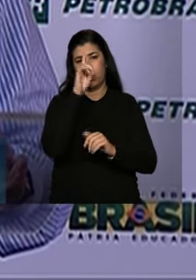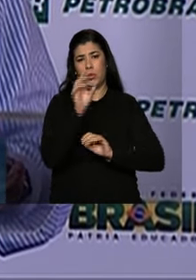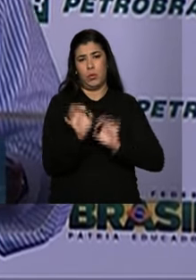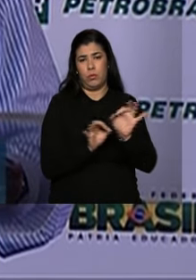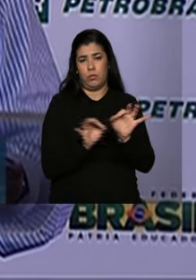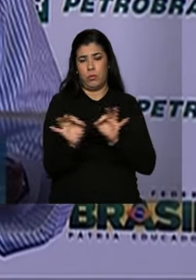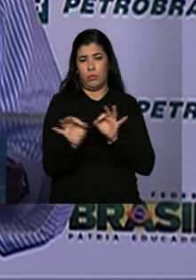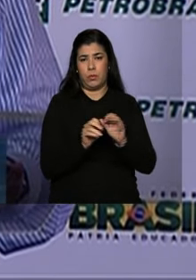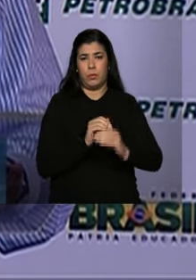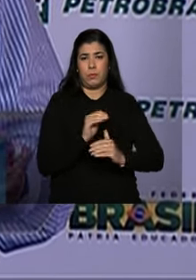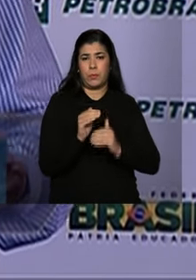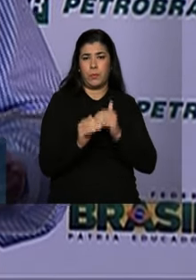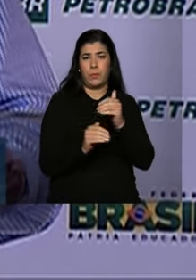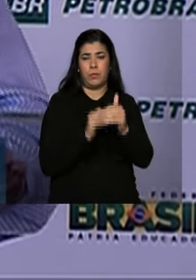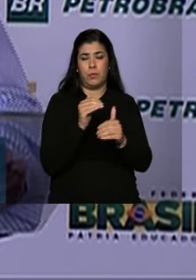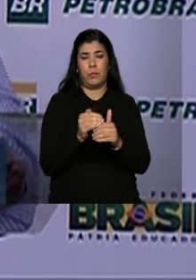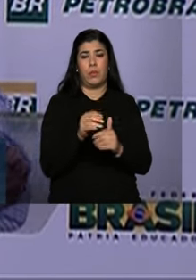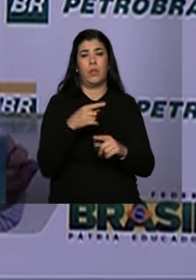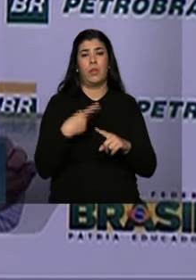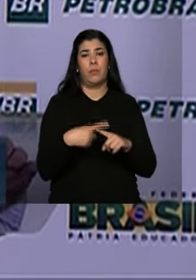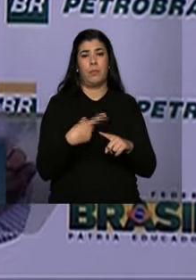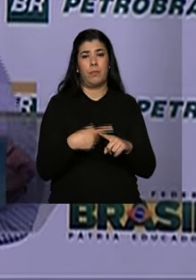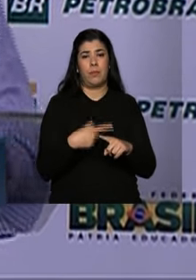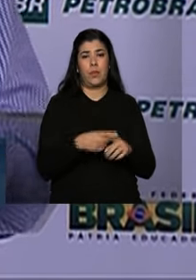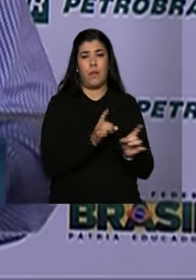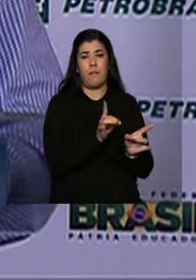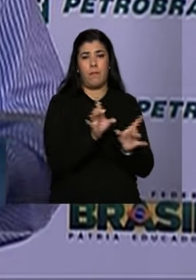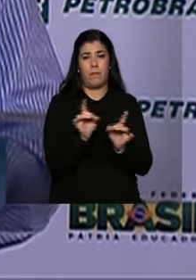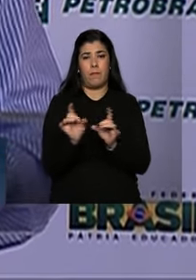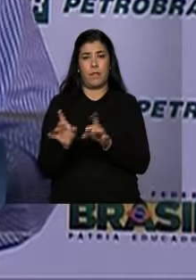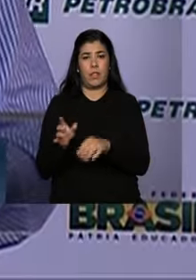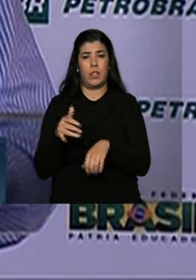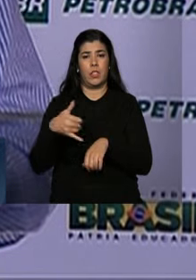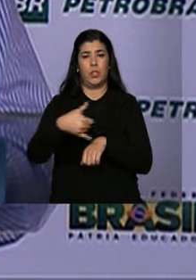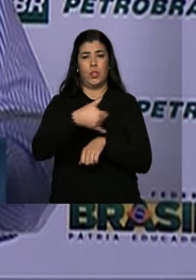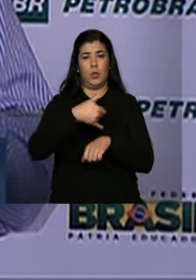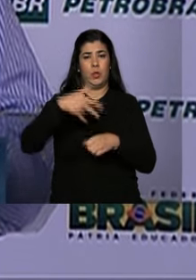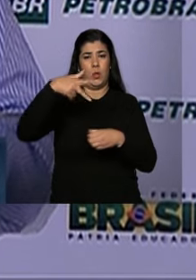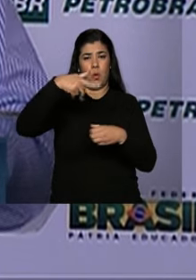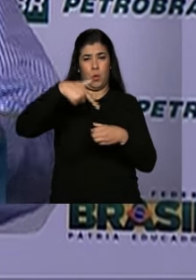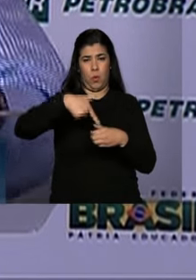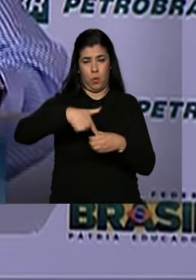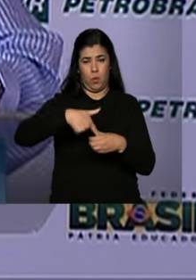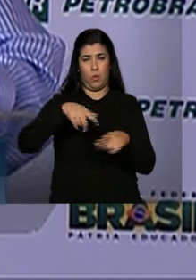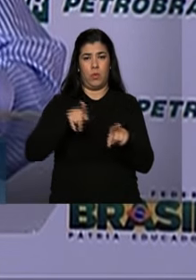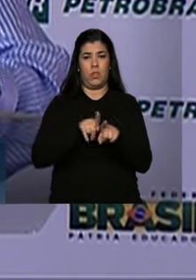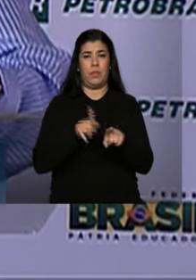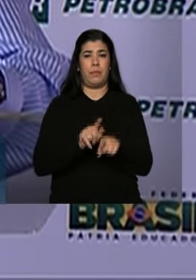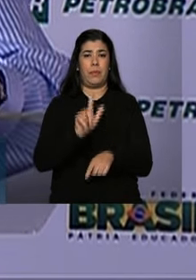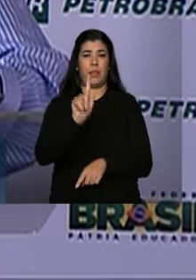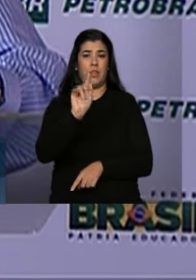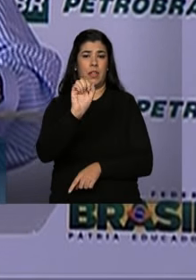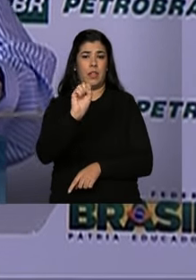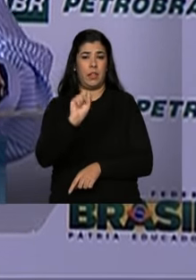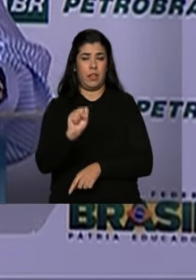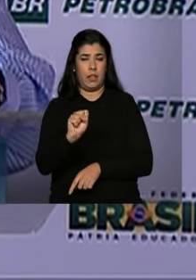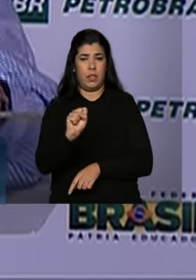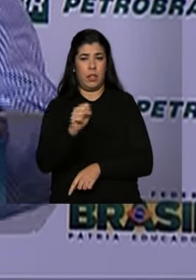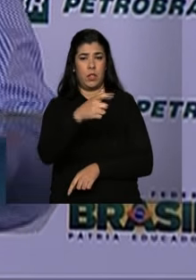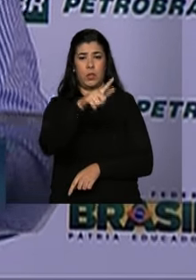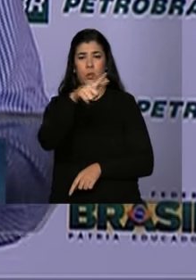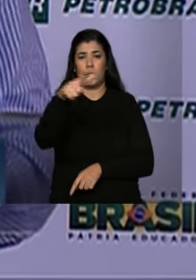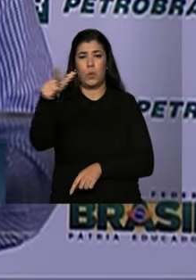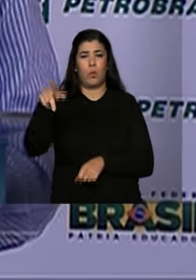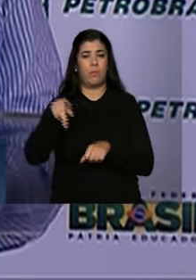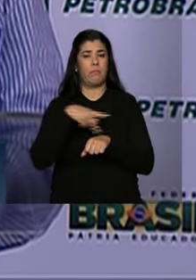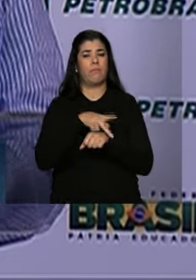projeto. O mercado de óleo e gás no mundo está passando por uma grande transformação. Não é uma prerrogativa só